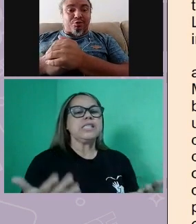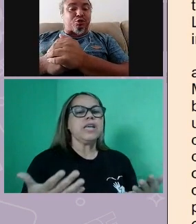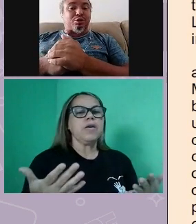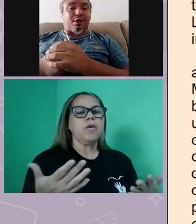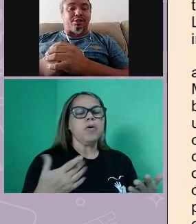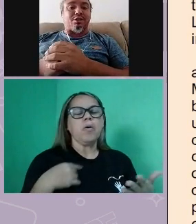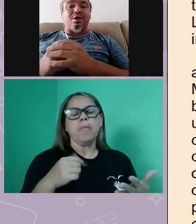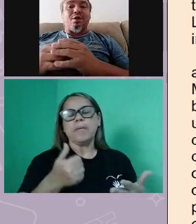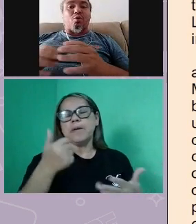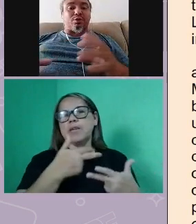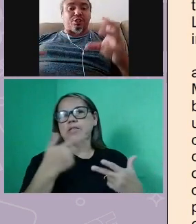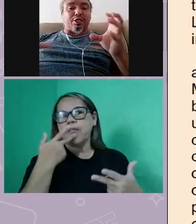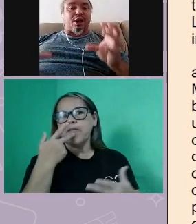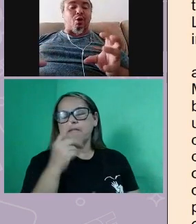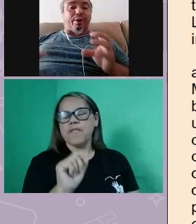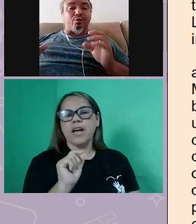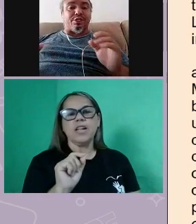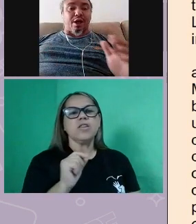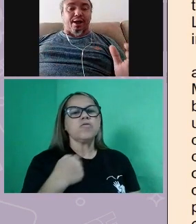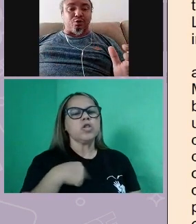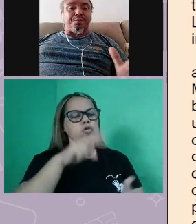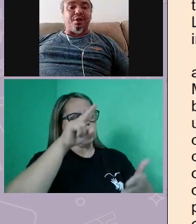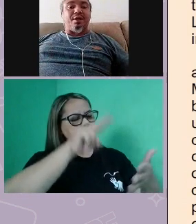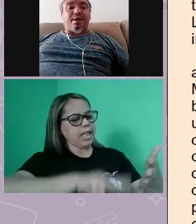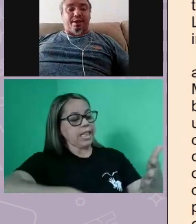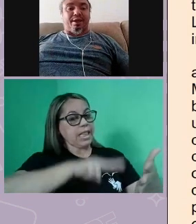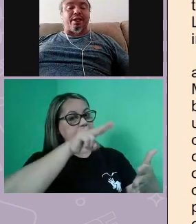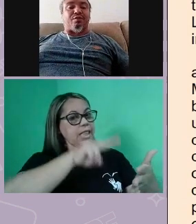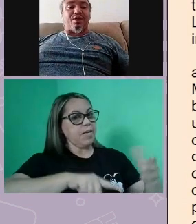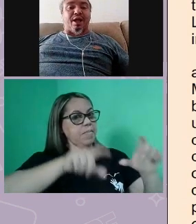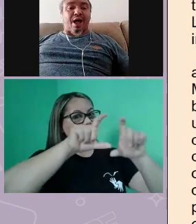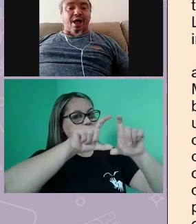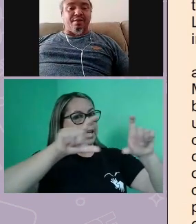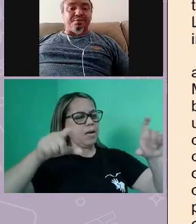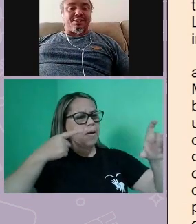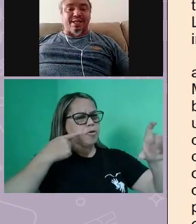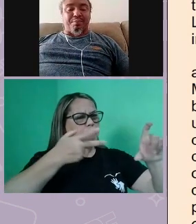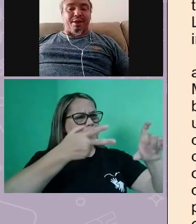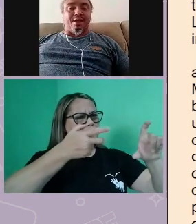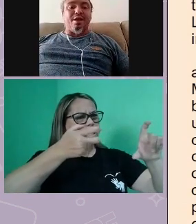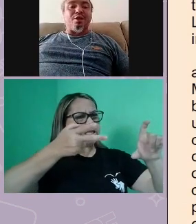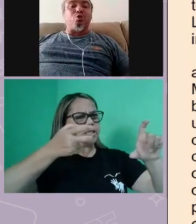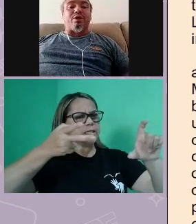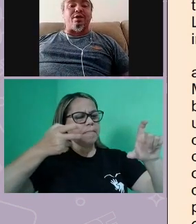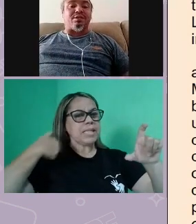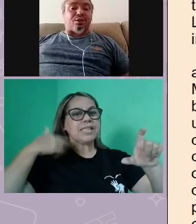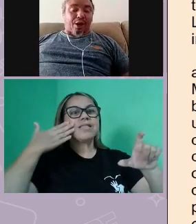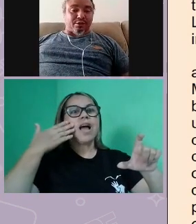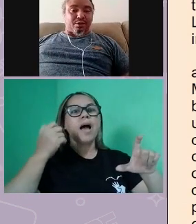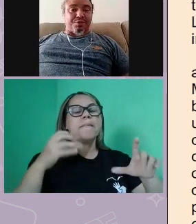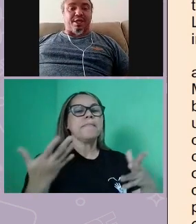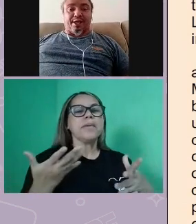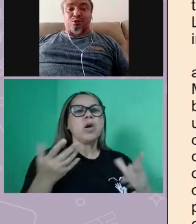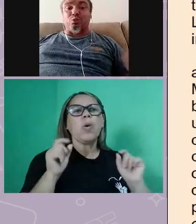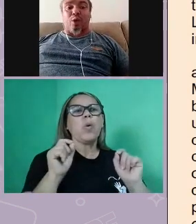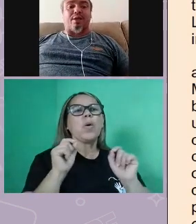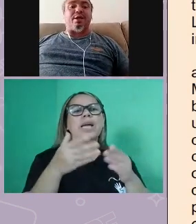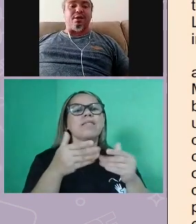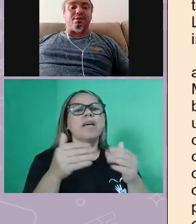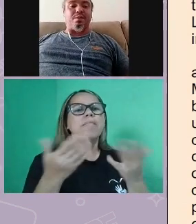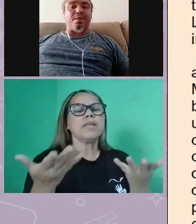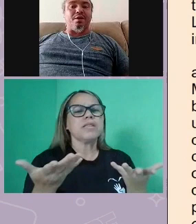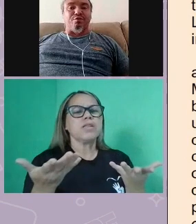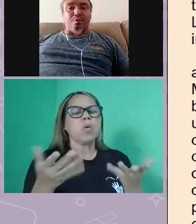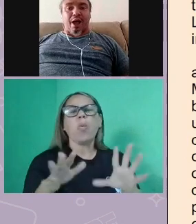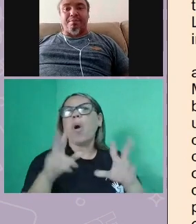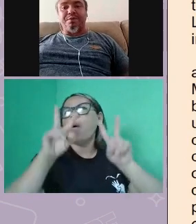falo para os estudantes quando a gente lê o enunciado identificar saber do que se trata que assunto é